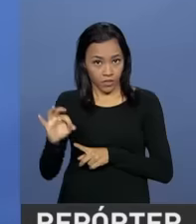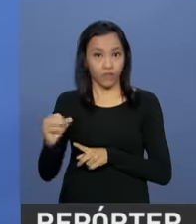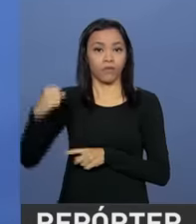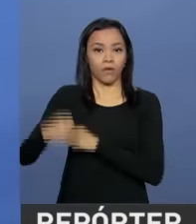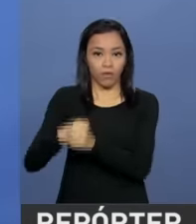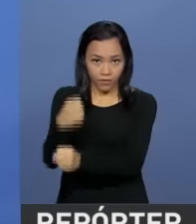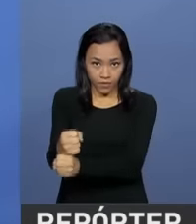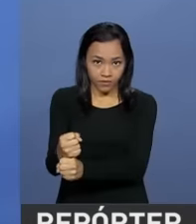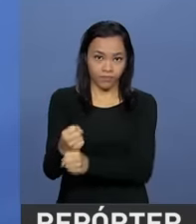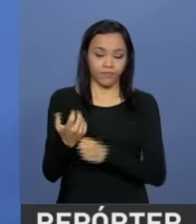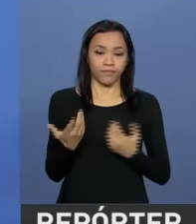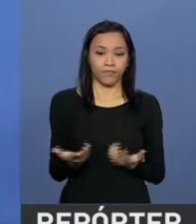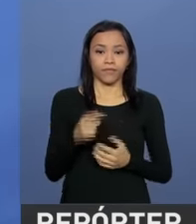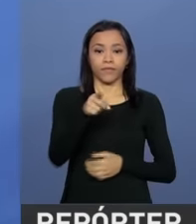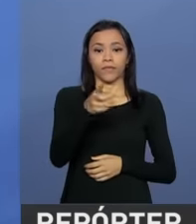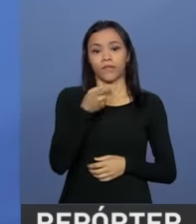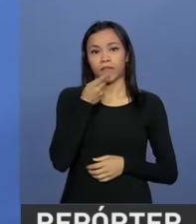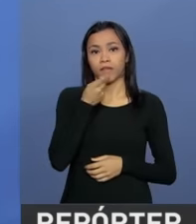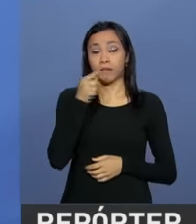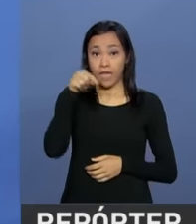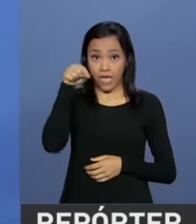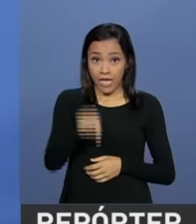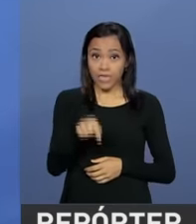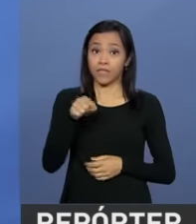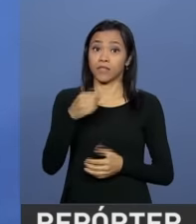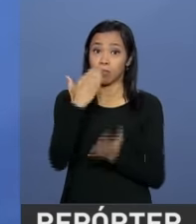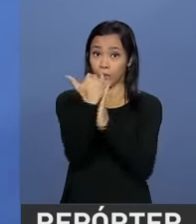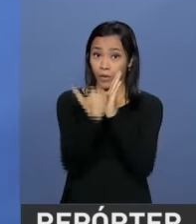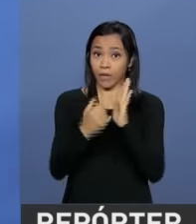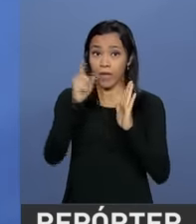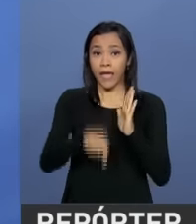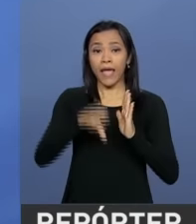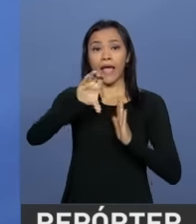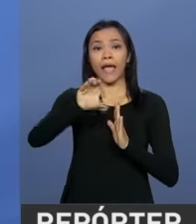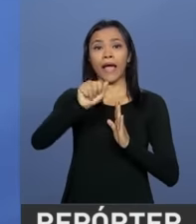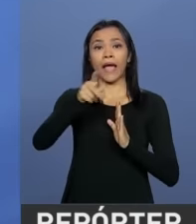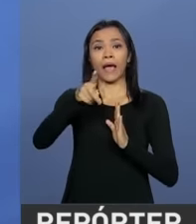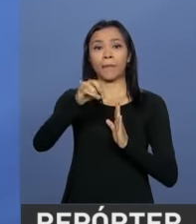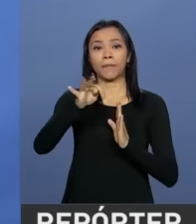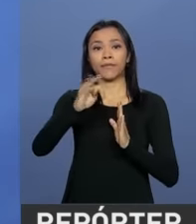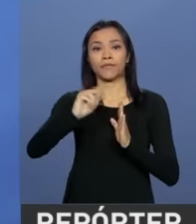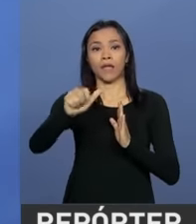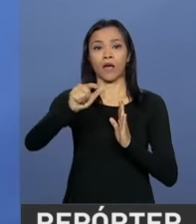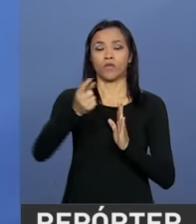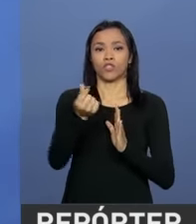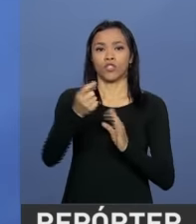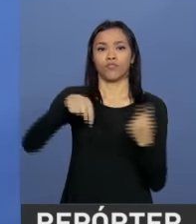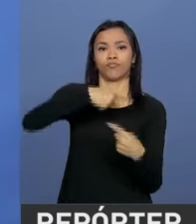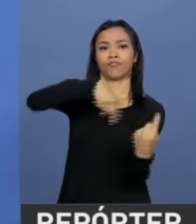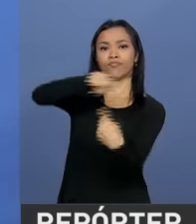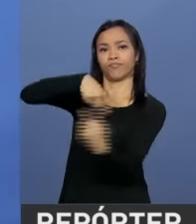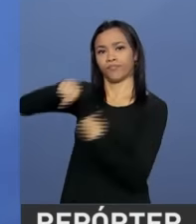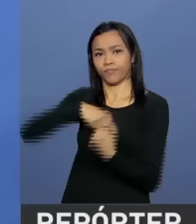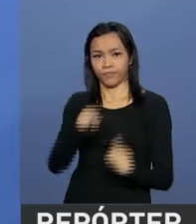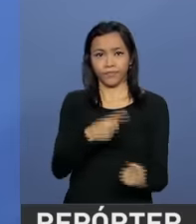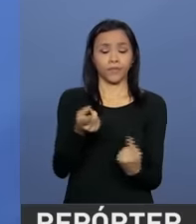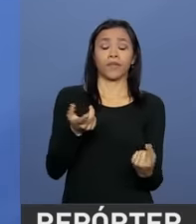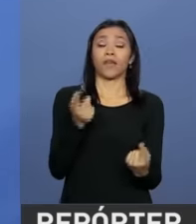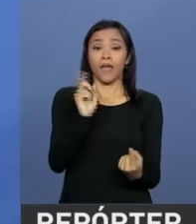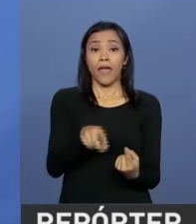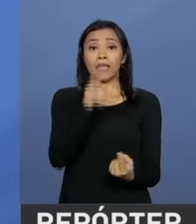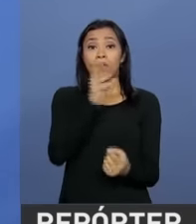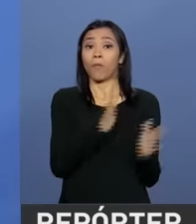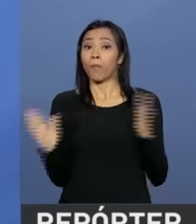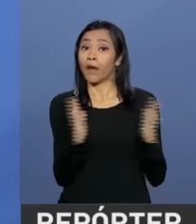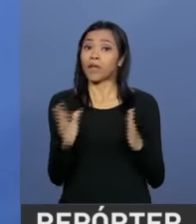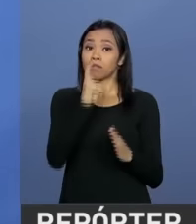ano esse programa é um programa que de capital de giro com prazo de 5 anos é um recurso que não existe disponível no mercado a nossa